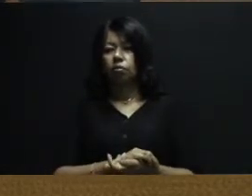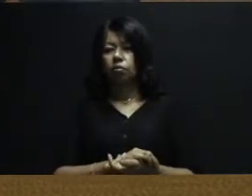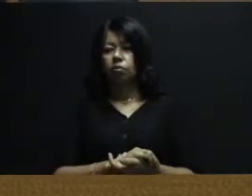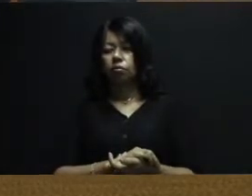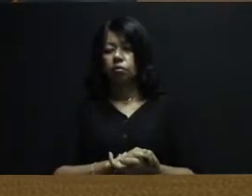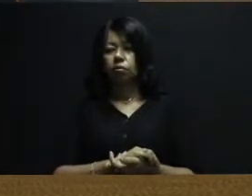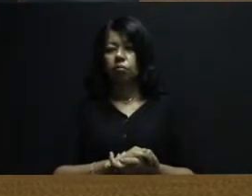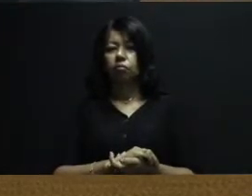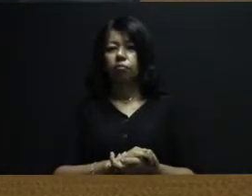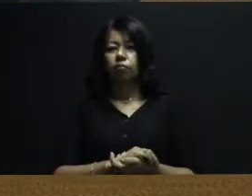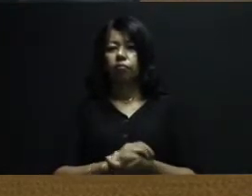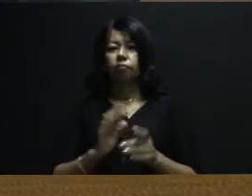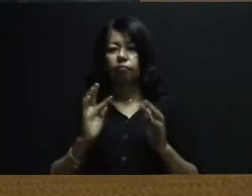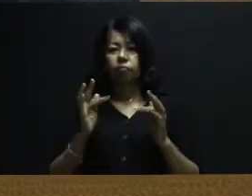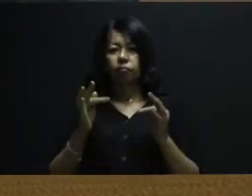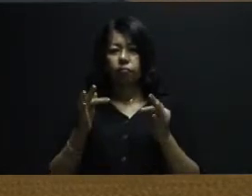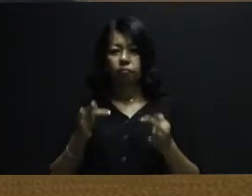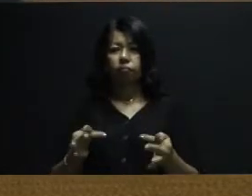finalizar